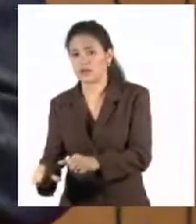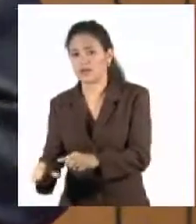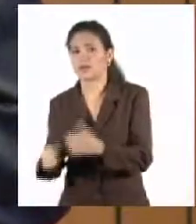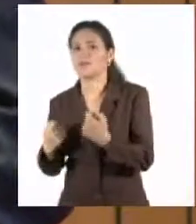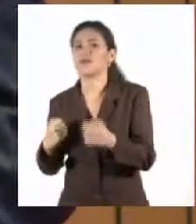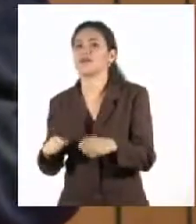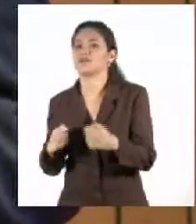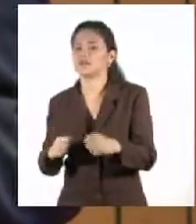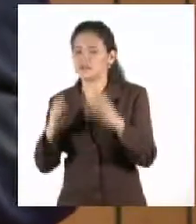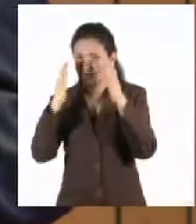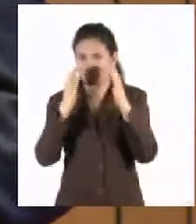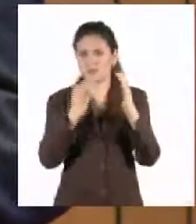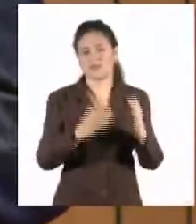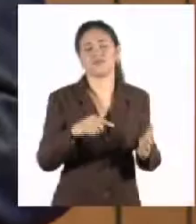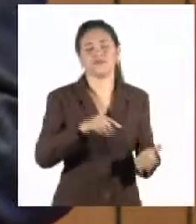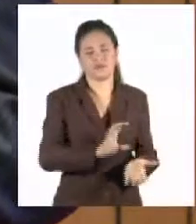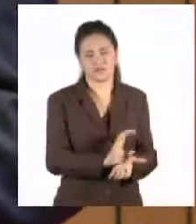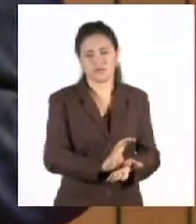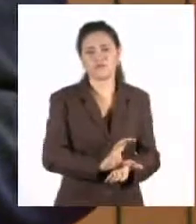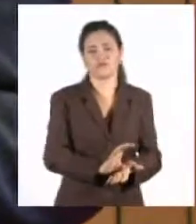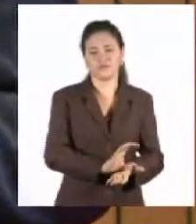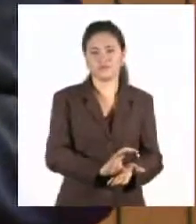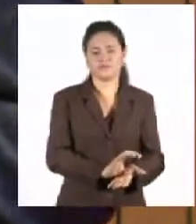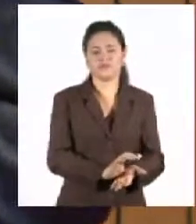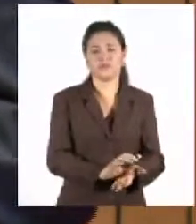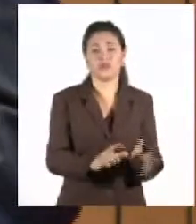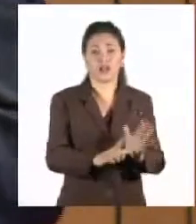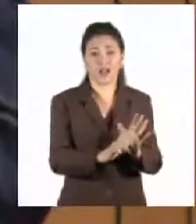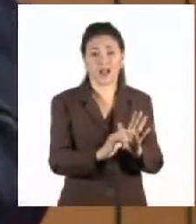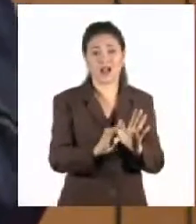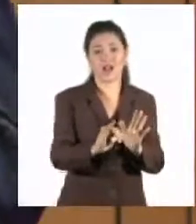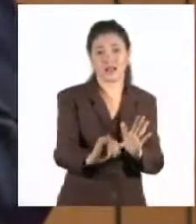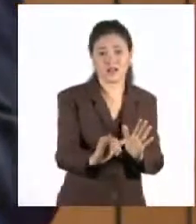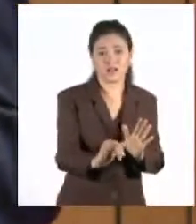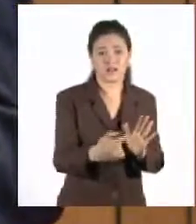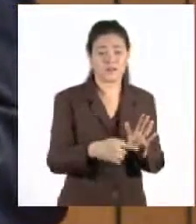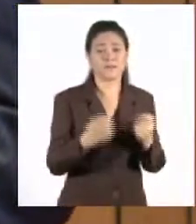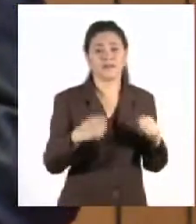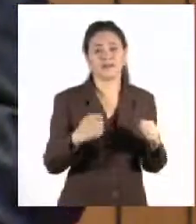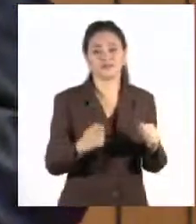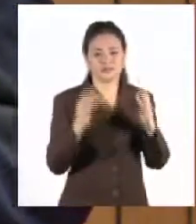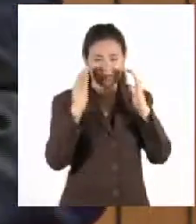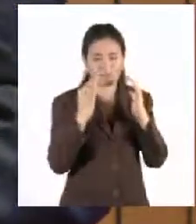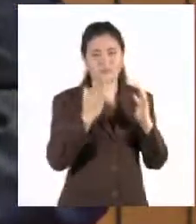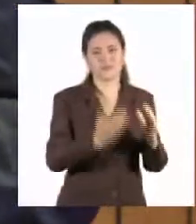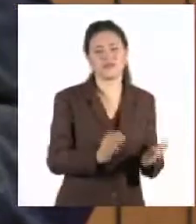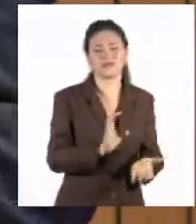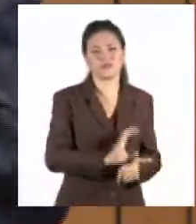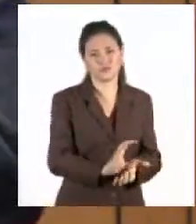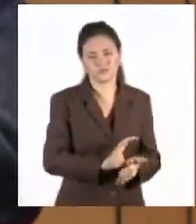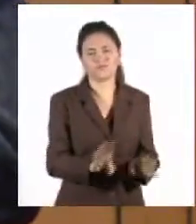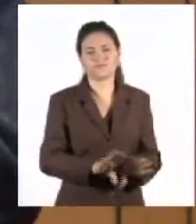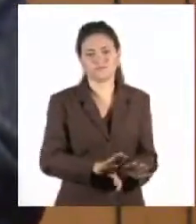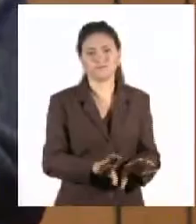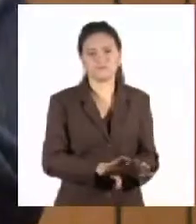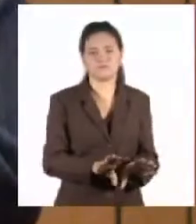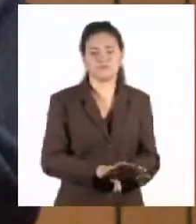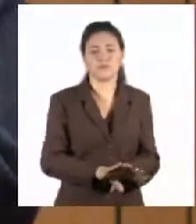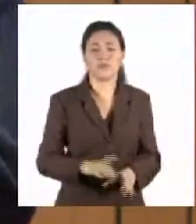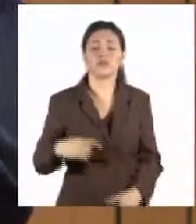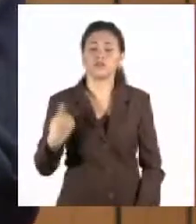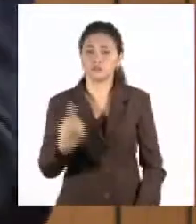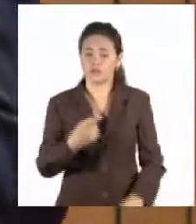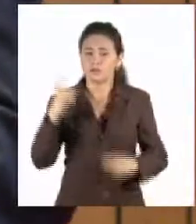uma lei que, de repente, possa ser objeto, depois, de ilegalidade. Então, essa foi a nossa preocupação em